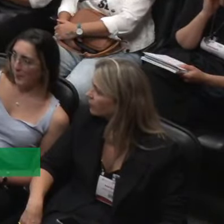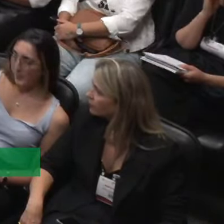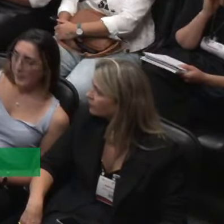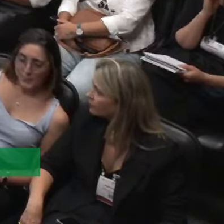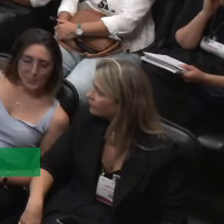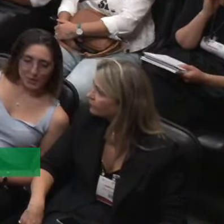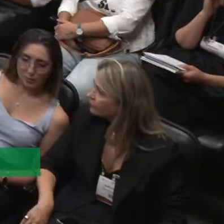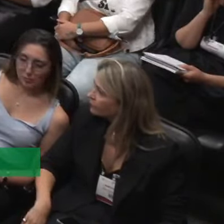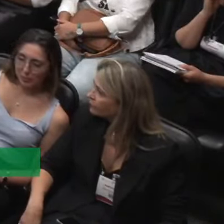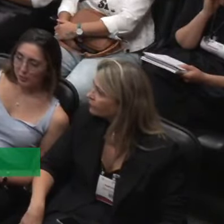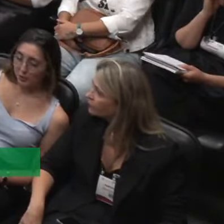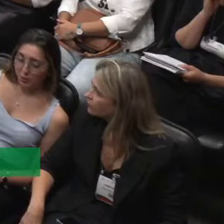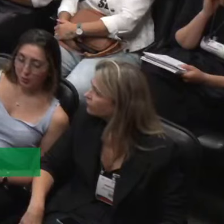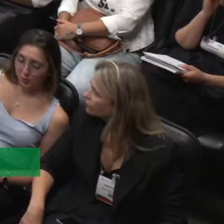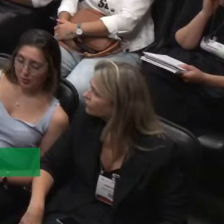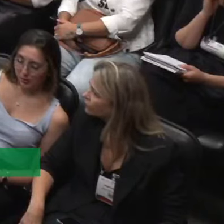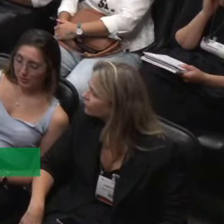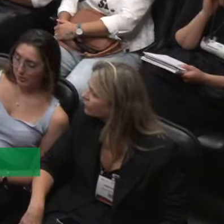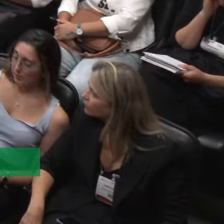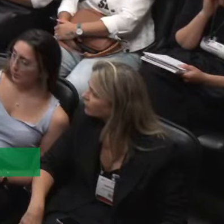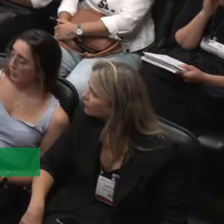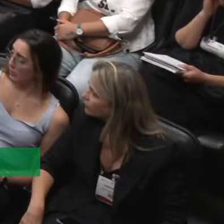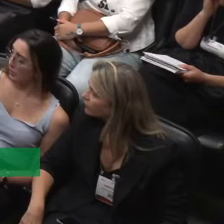Ah, sim.